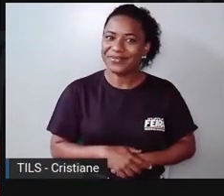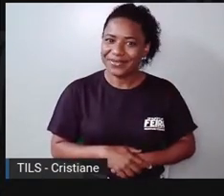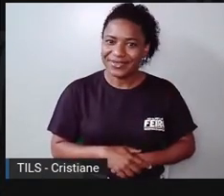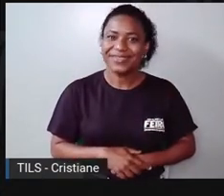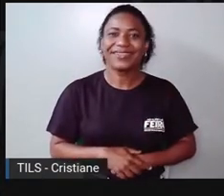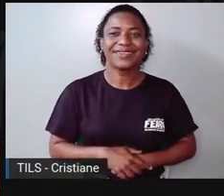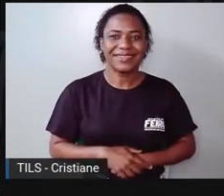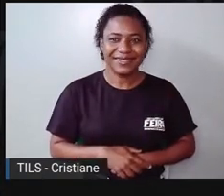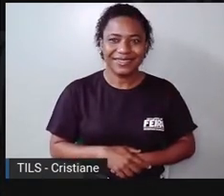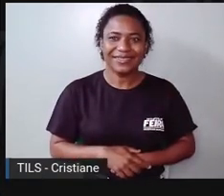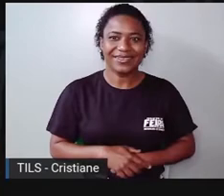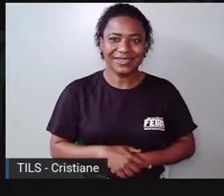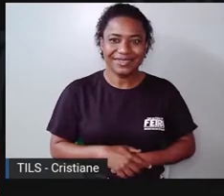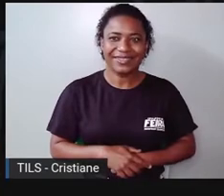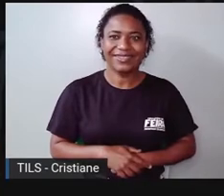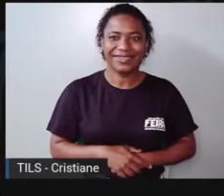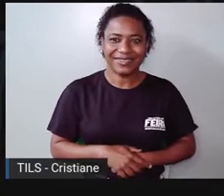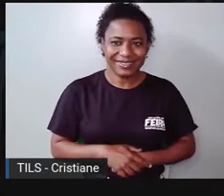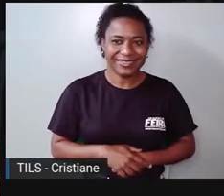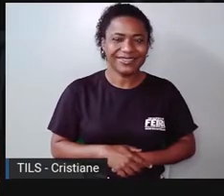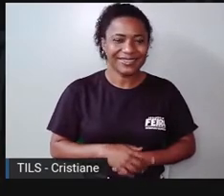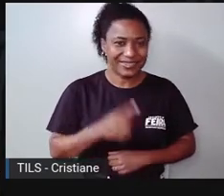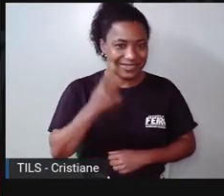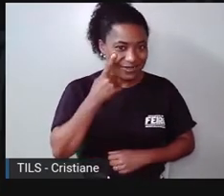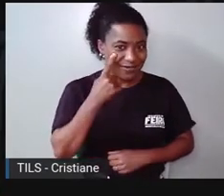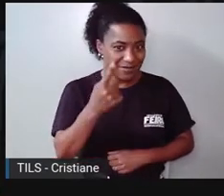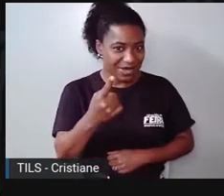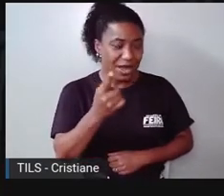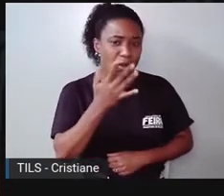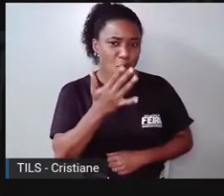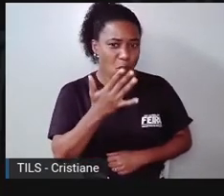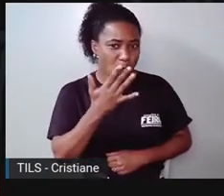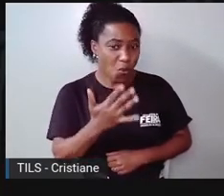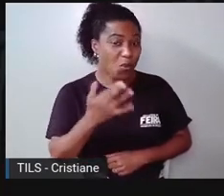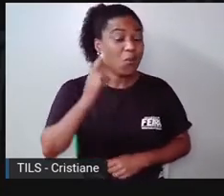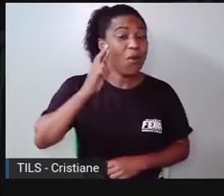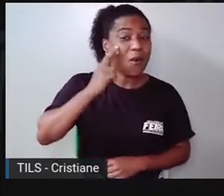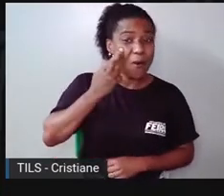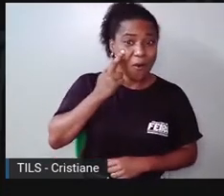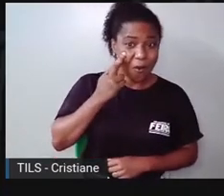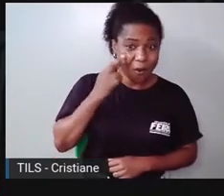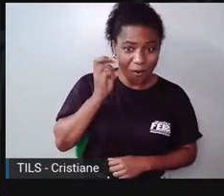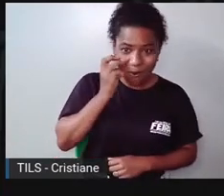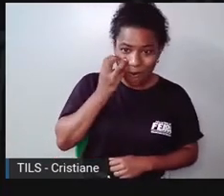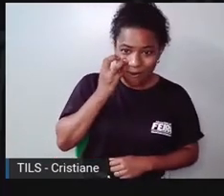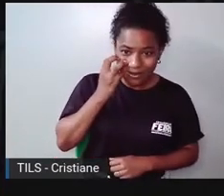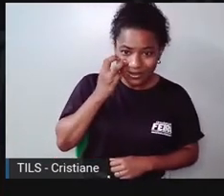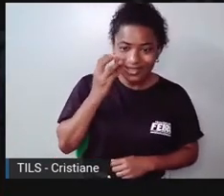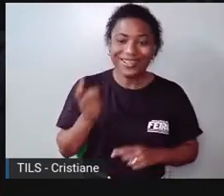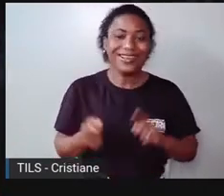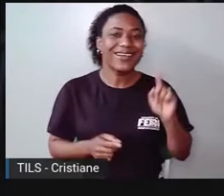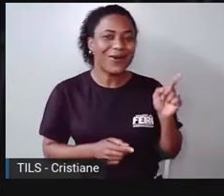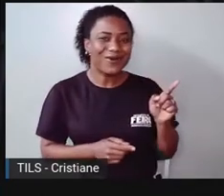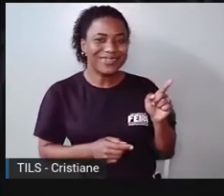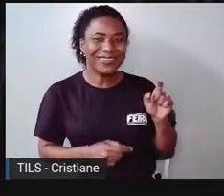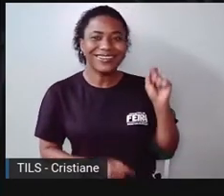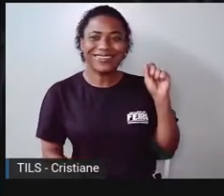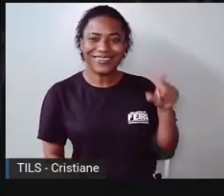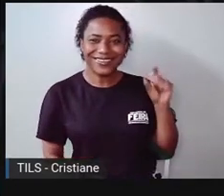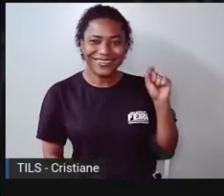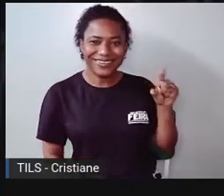é picô. Uma é rosa, né? E a outra? Azul. Ai, que